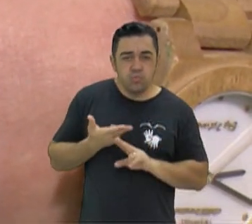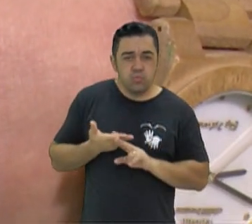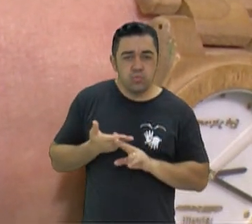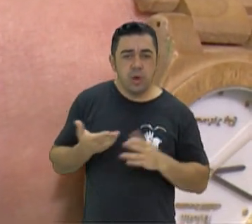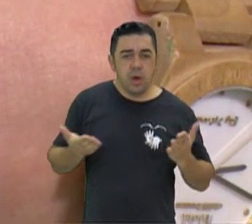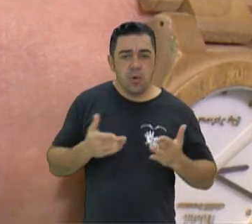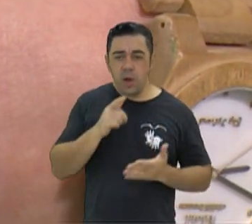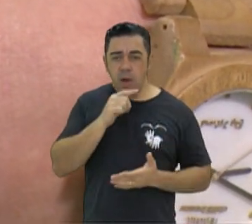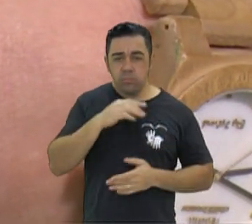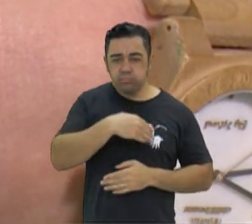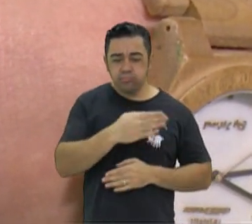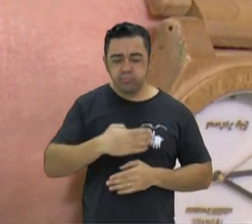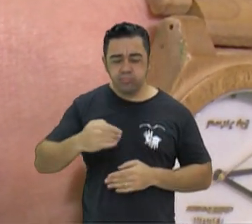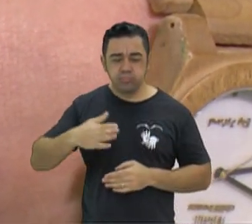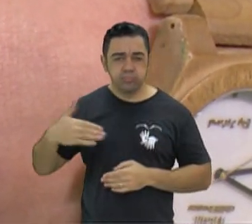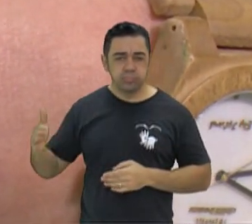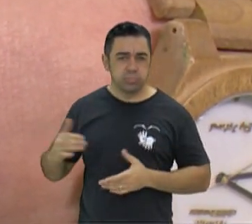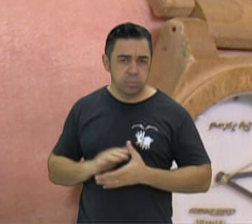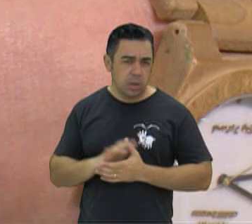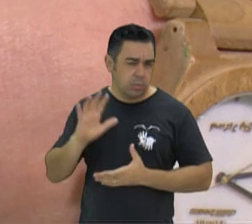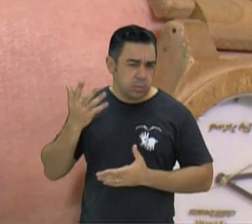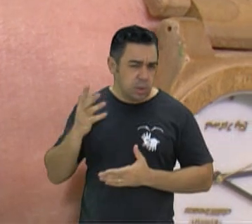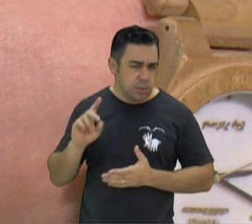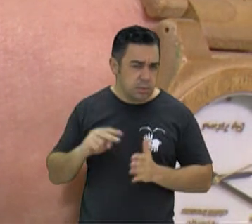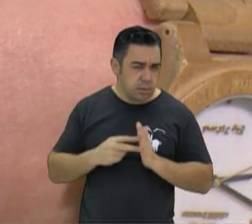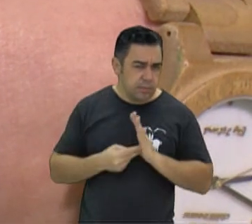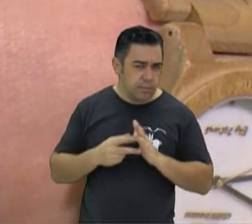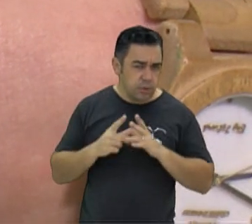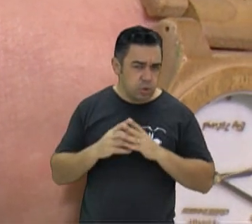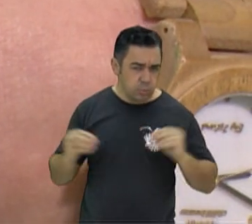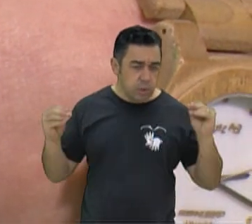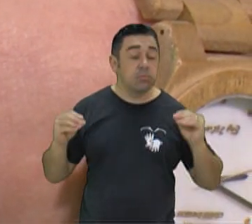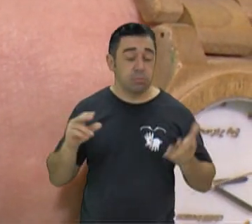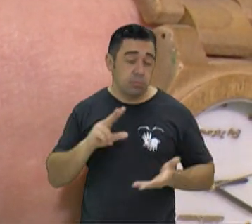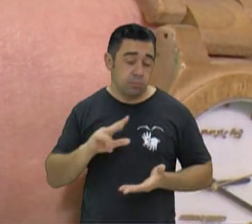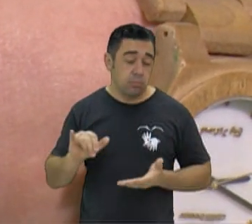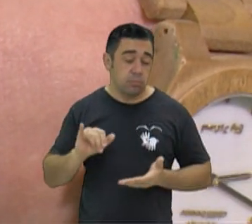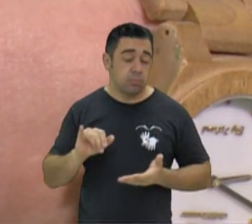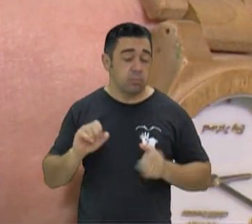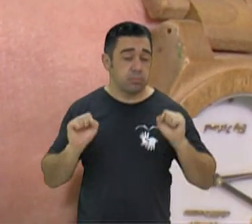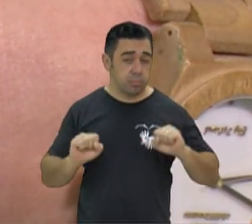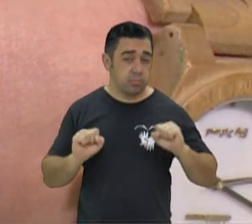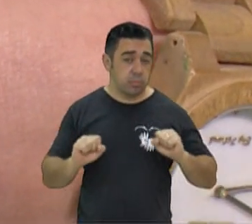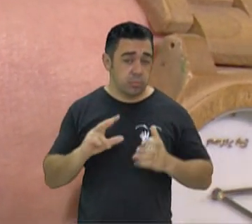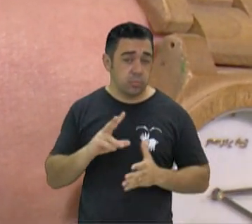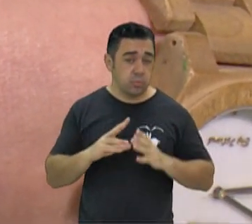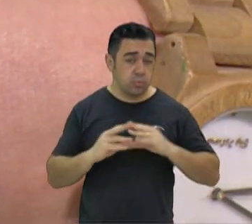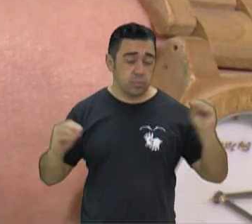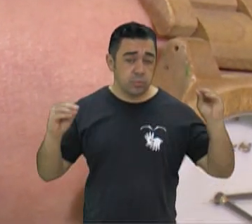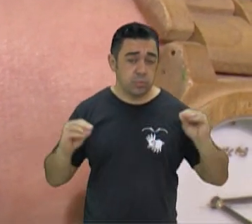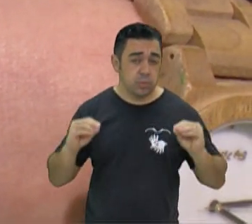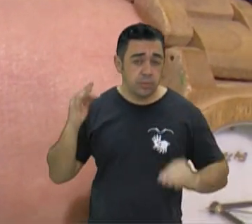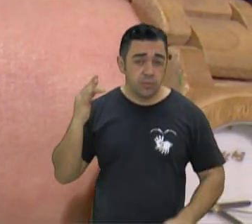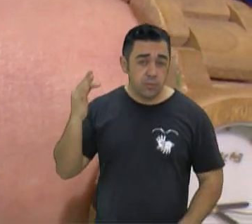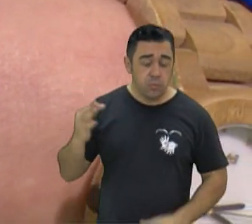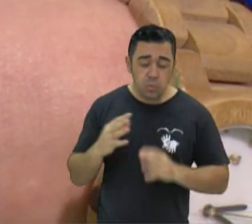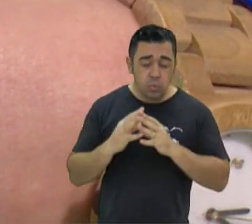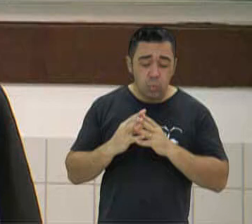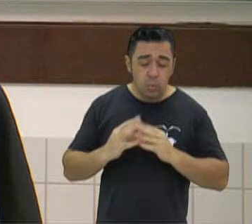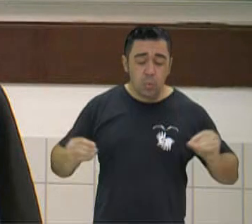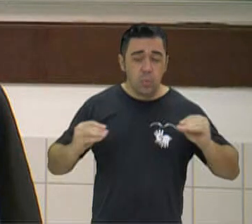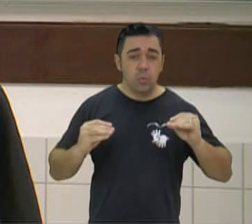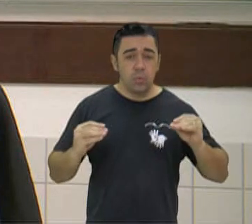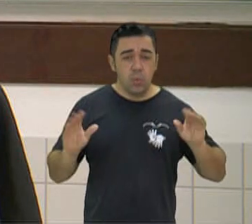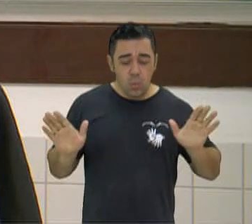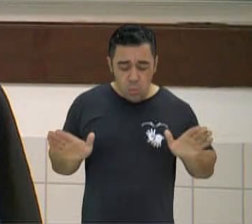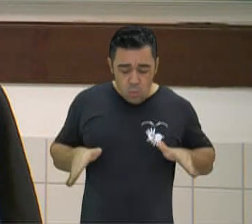Ah, professora, o que vai acontecer com isso? Vai perder? Vai sumir de vez? Pode ser, né? Pode ser que a seleção natural atue para realmente sumir